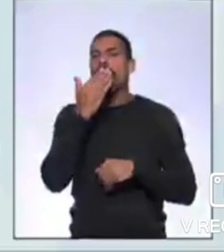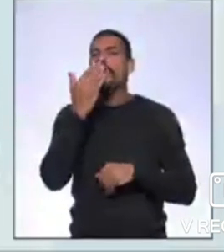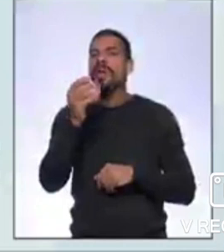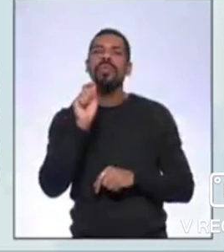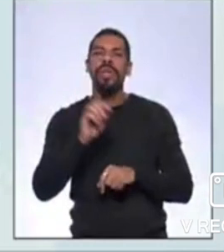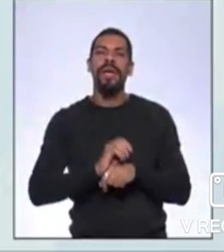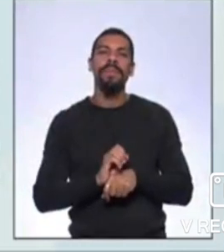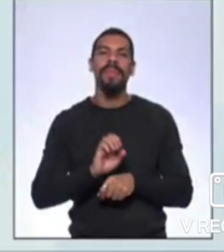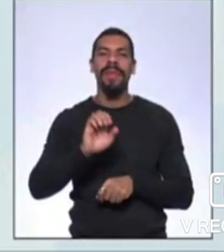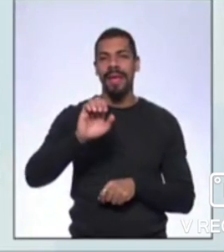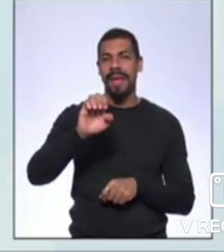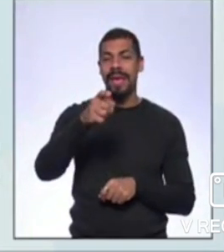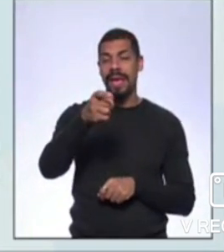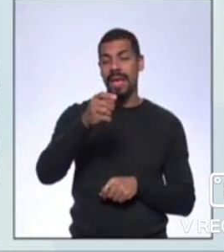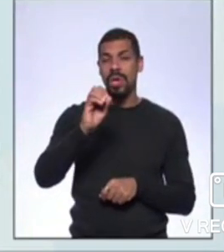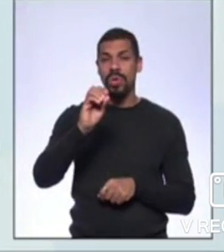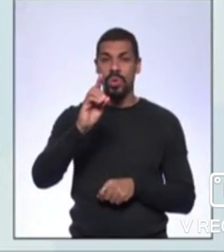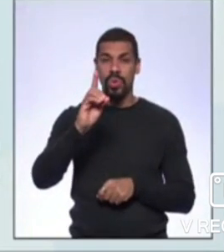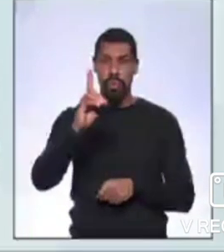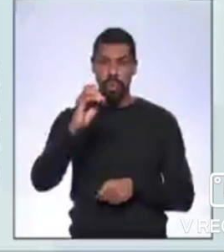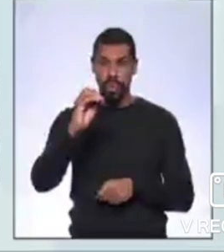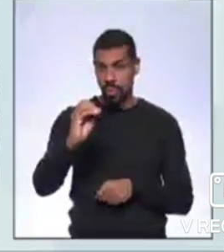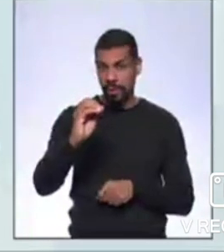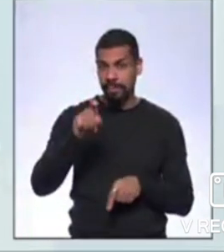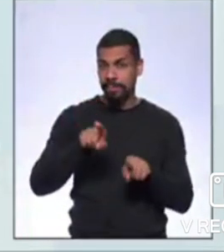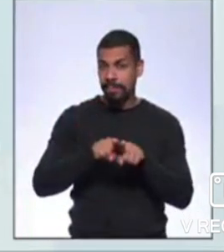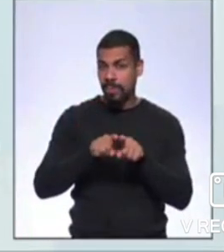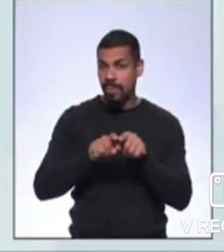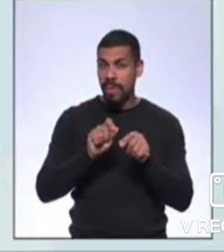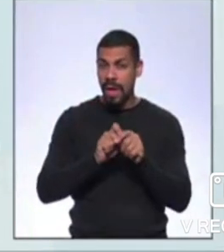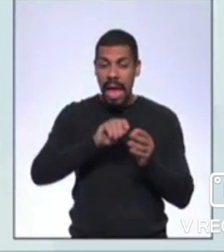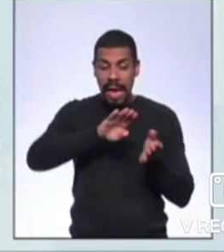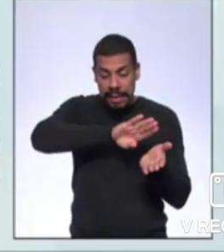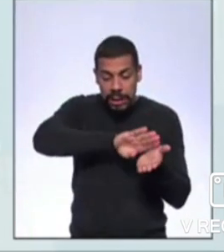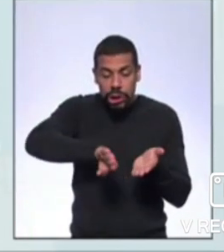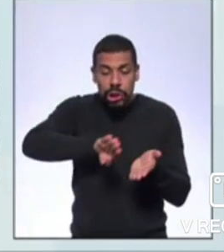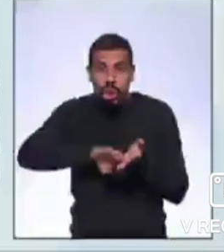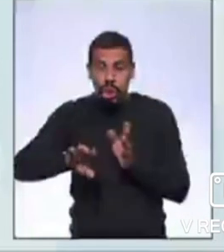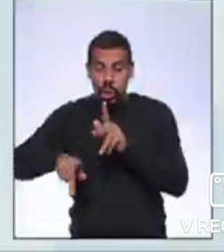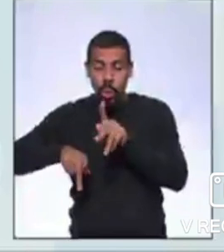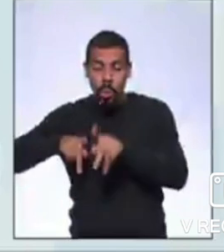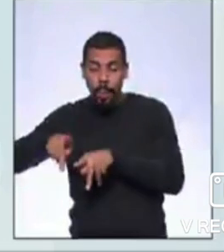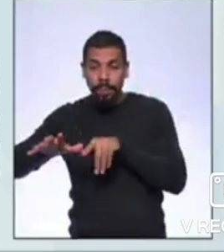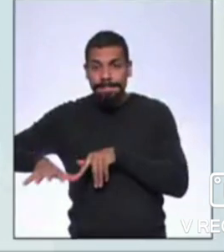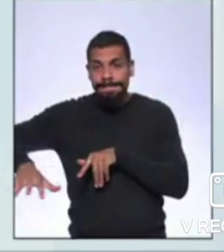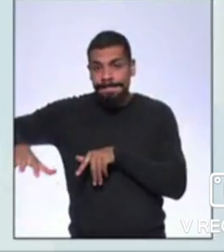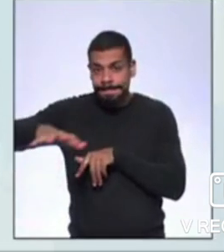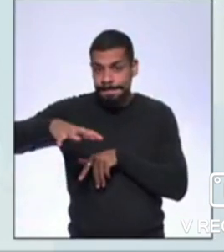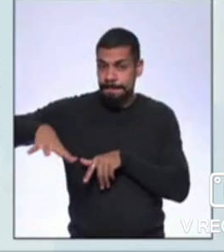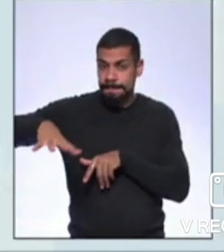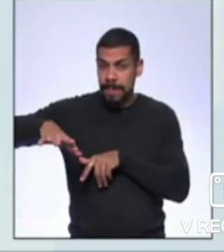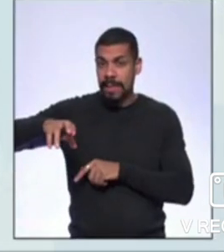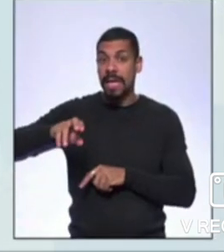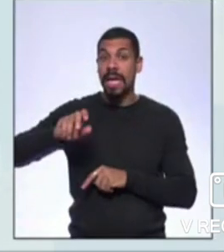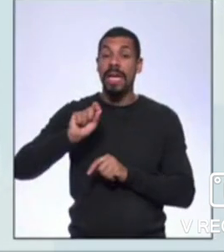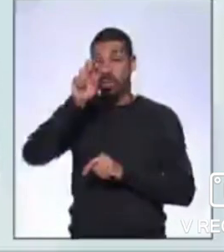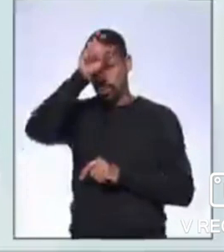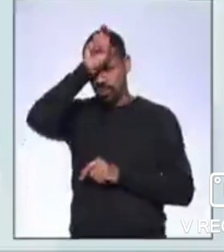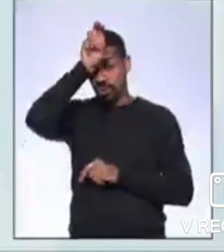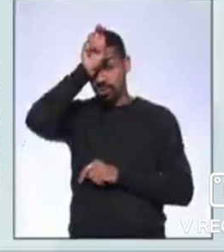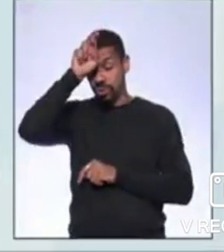tá? O Êxodo é esse episódio onde o Moisés retira os hebreus de dentro do território egípcio e